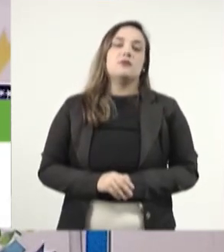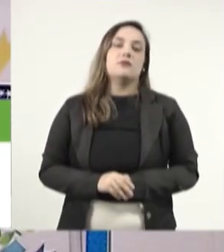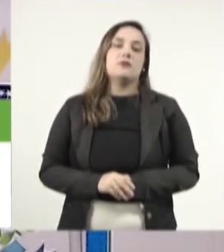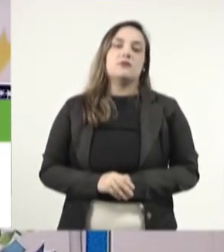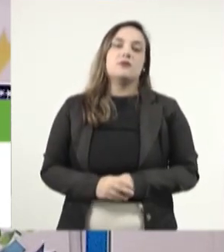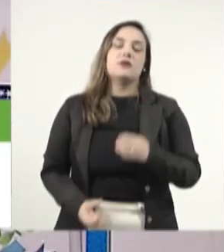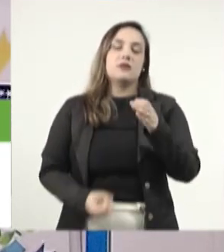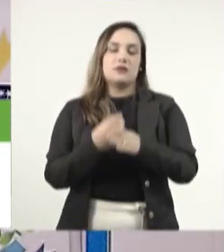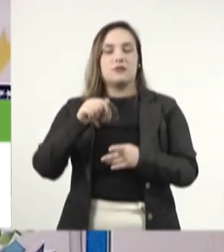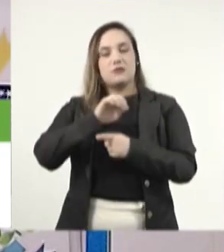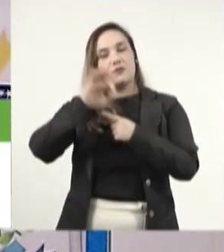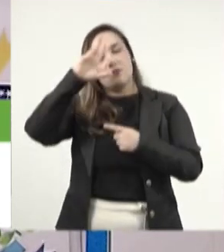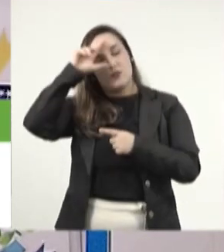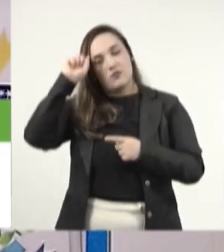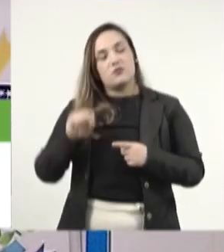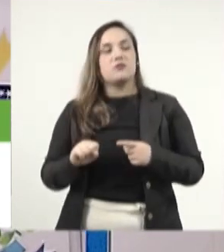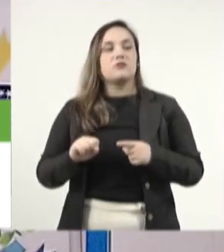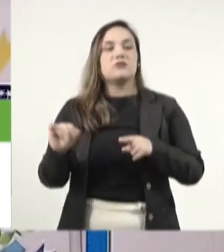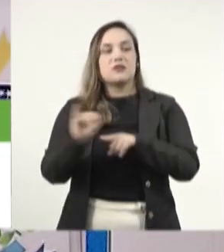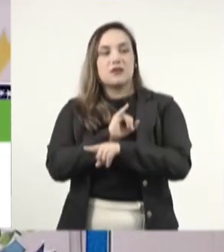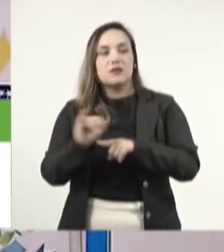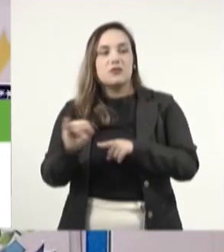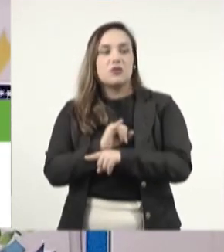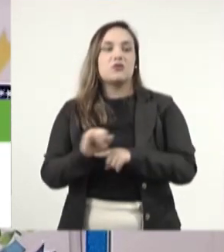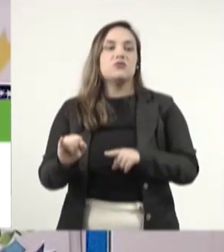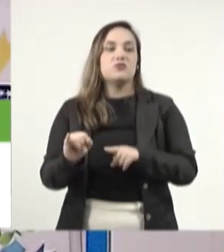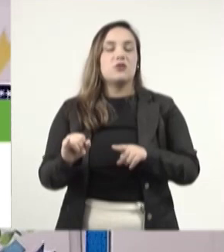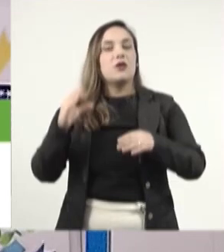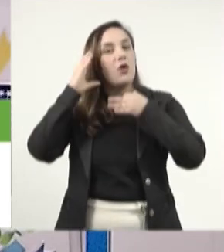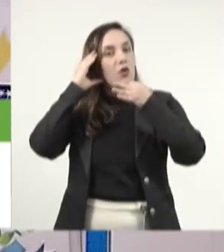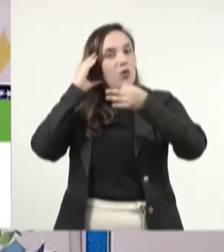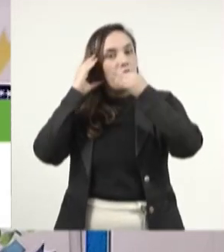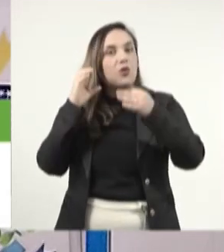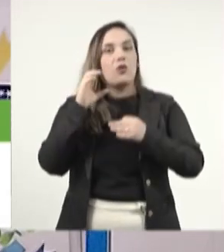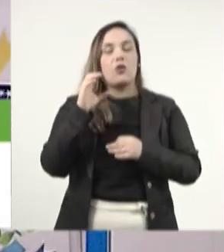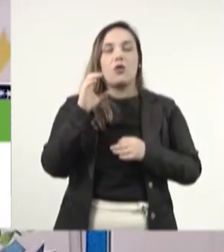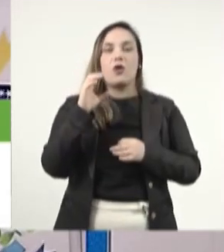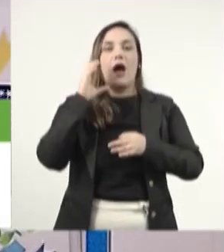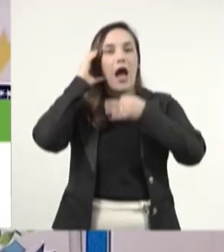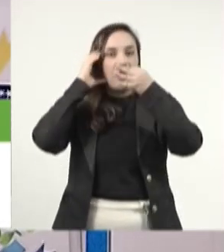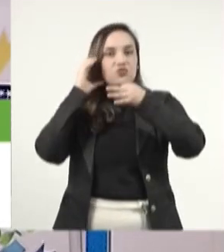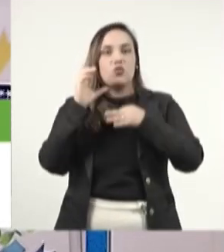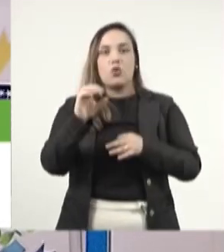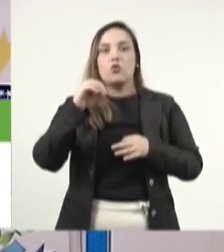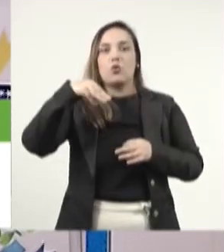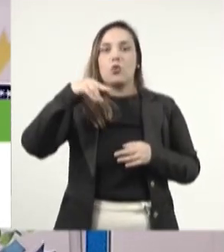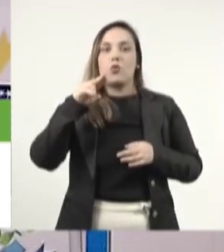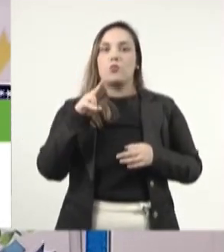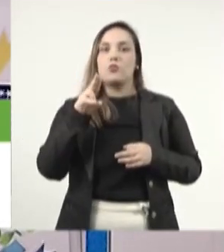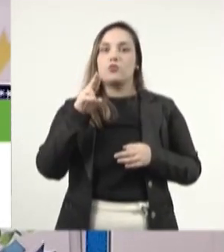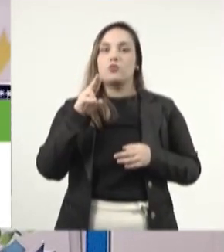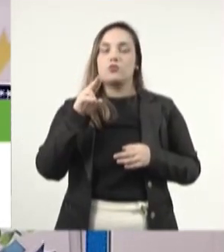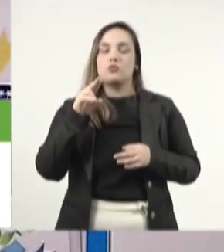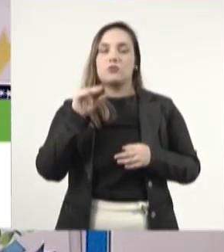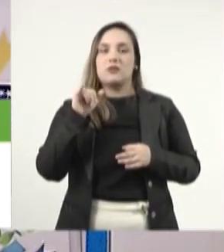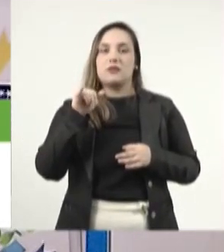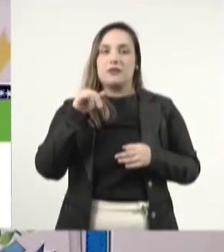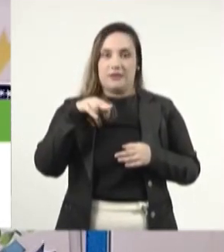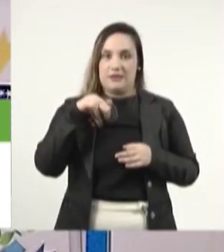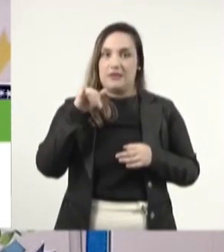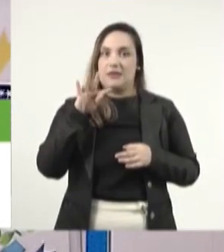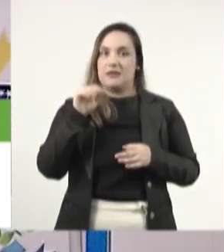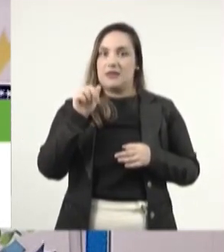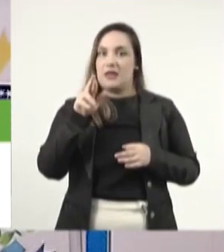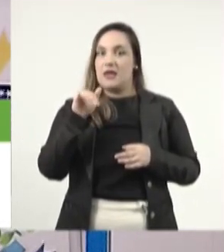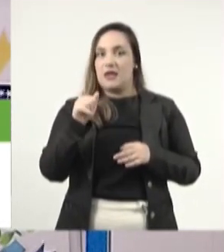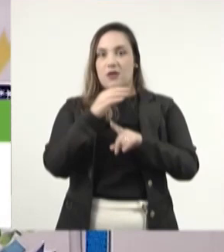institui aqui em Mato Grosso do Sul ações de incentivo à radiodifusão comunitária, que são as rádios comunitárias. As rádios comunitárias